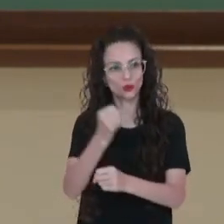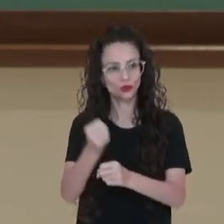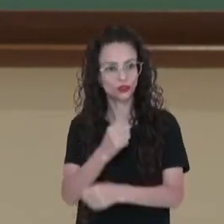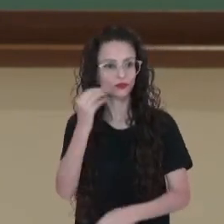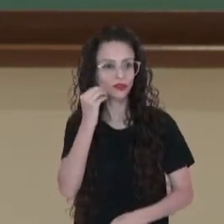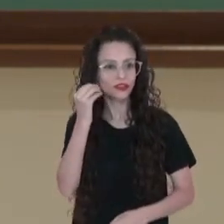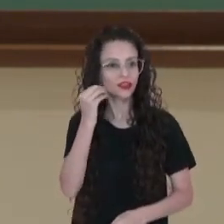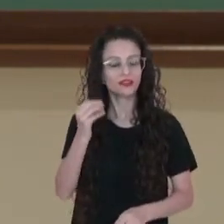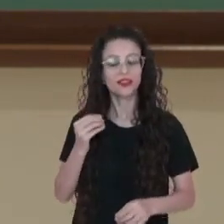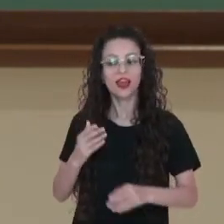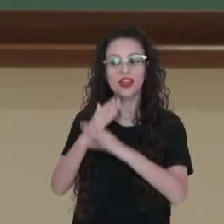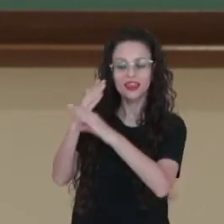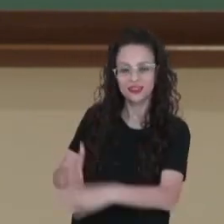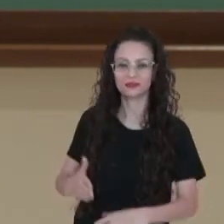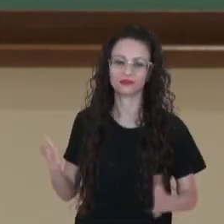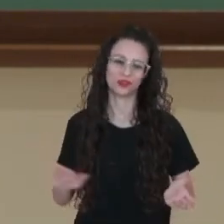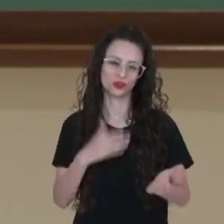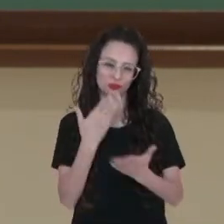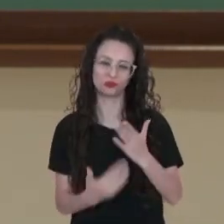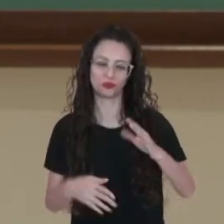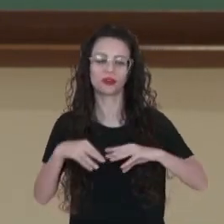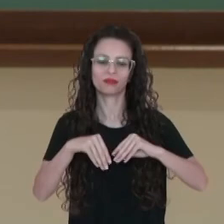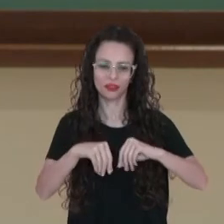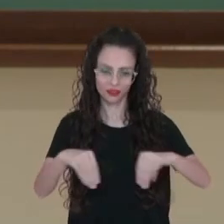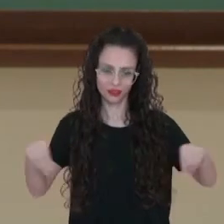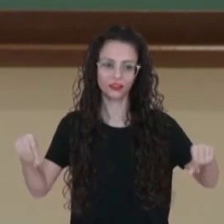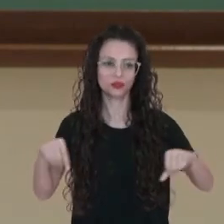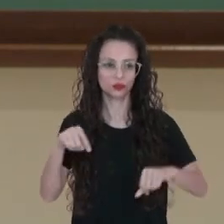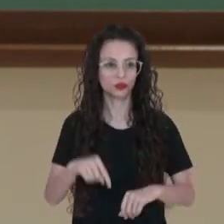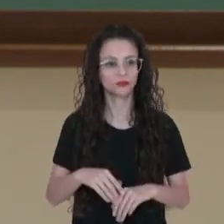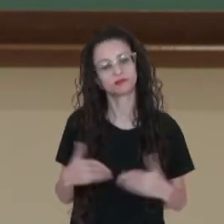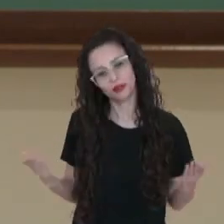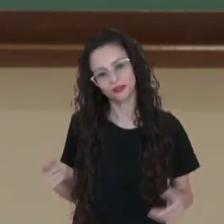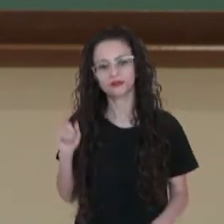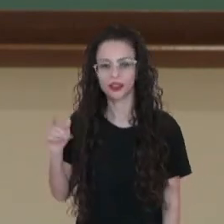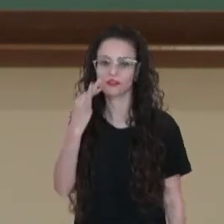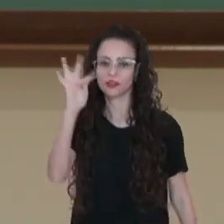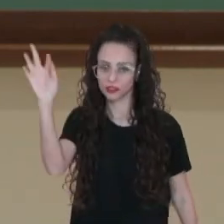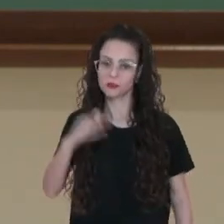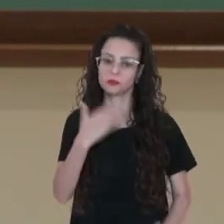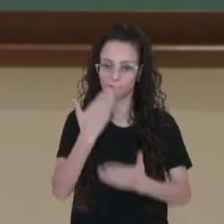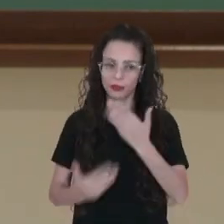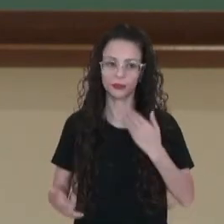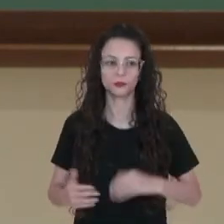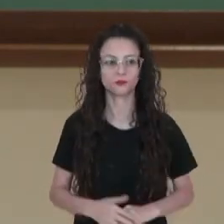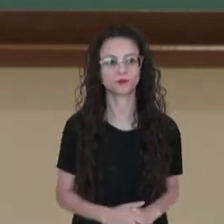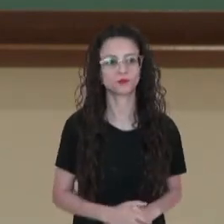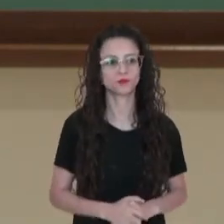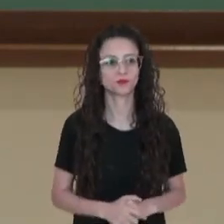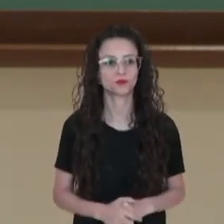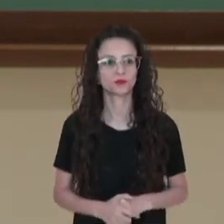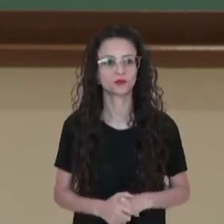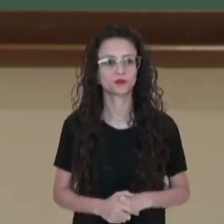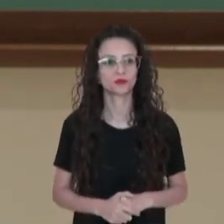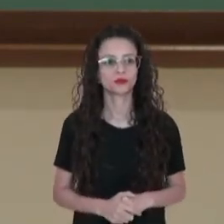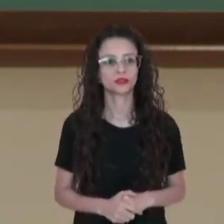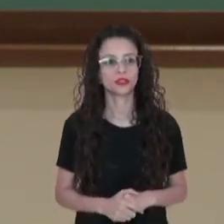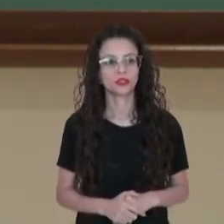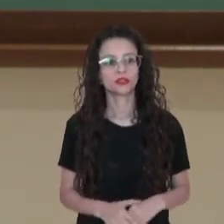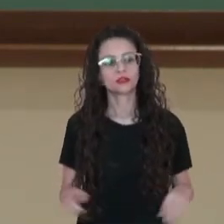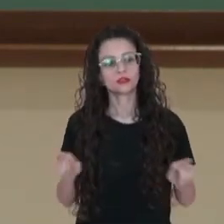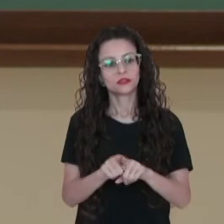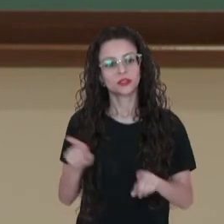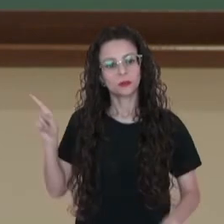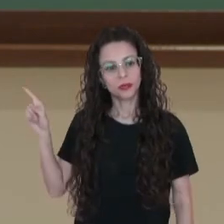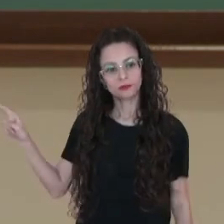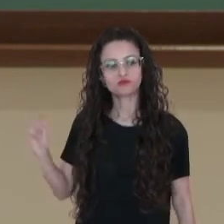tentar impedir e não perder o território conquistado. Mas no caso dos franceses, eles não tiveram êxito, né? E aqui o Forte